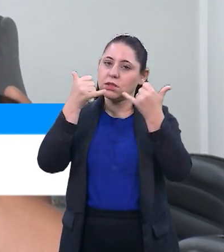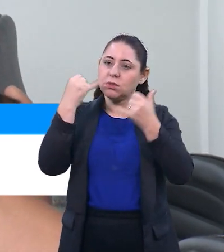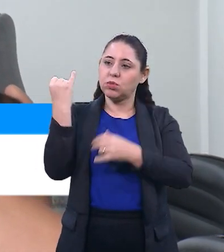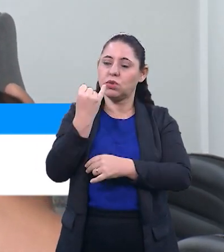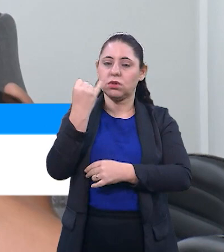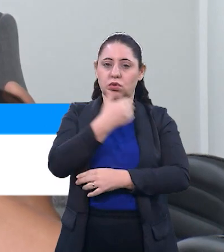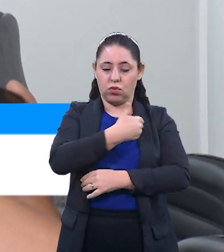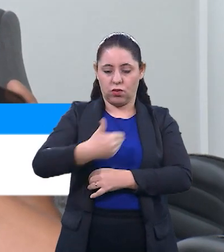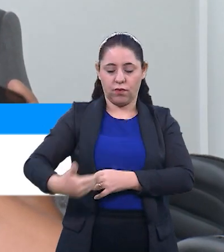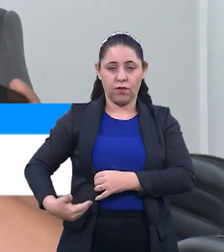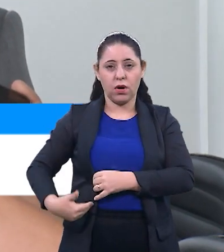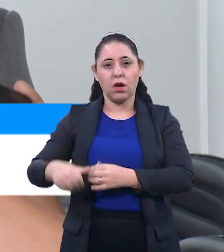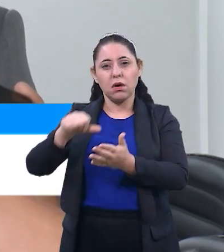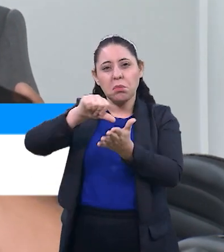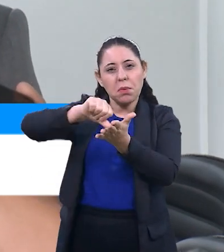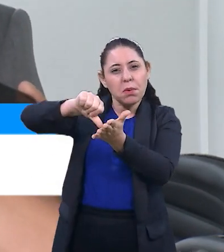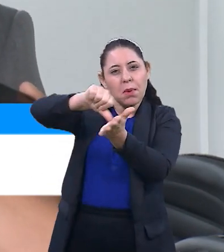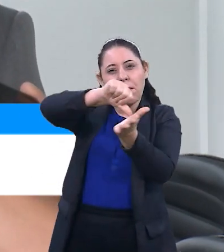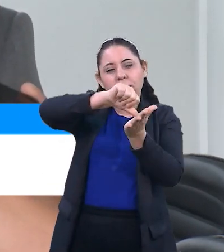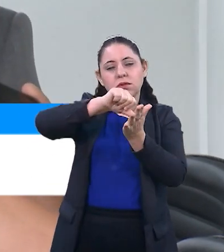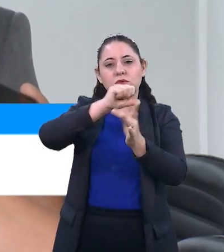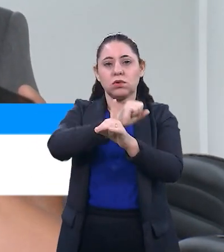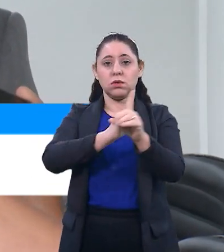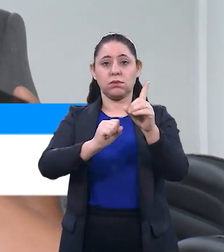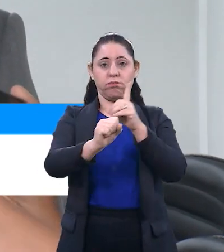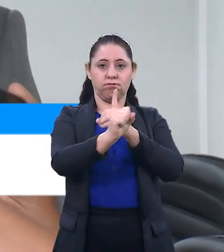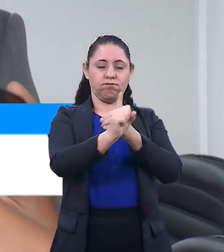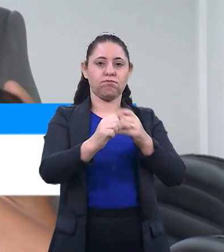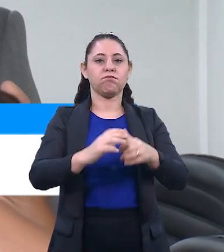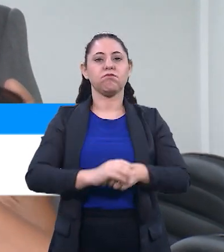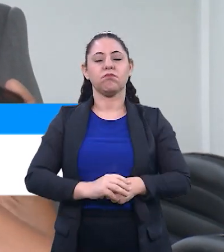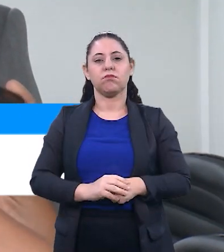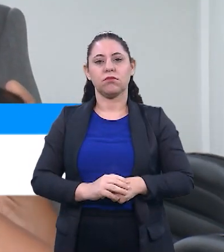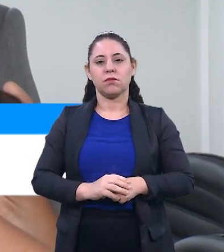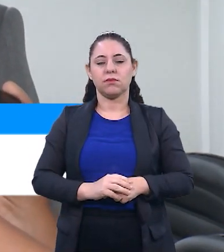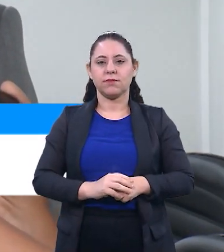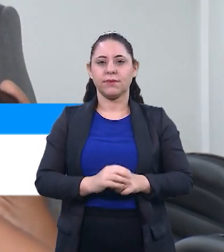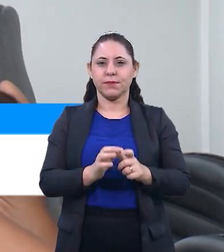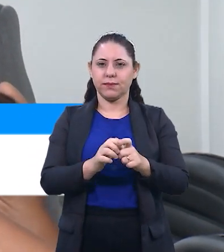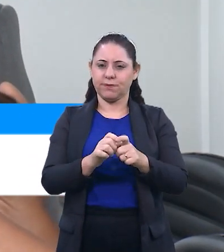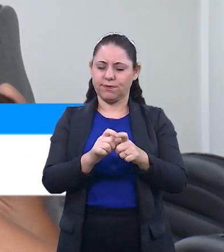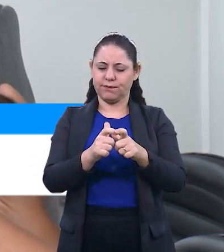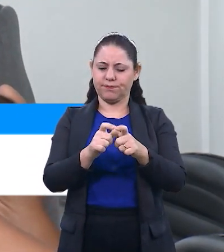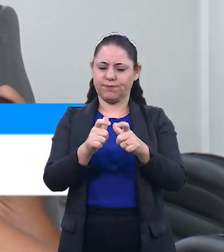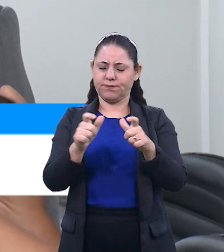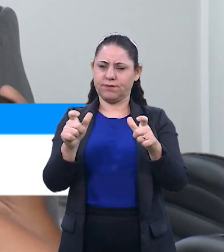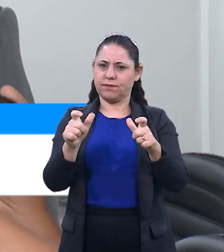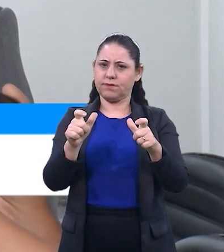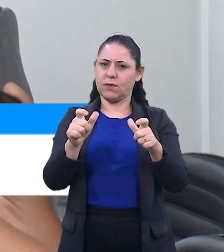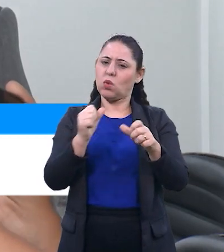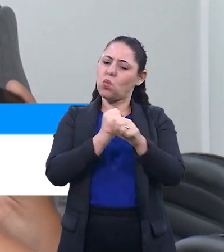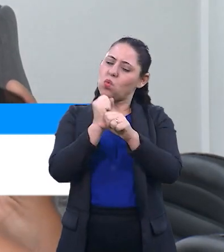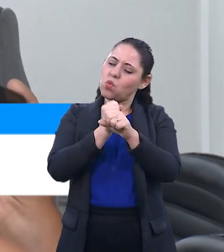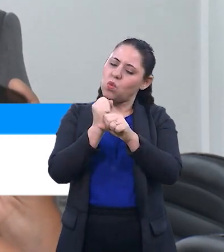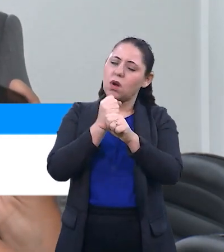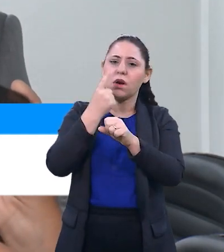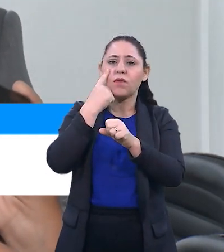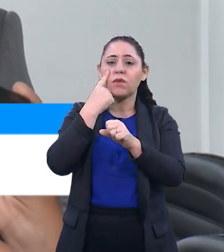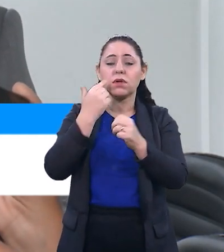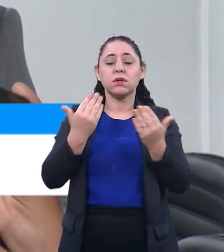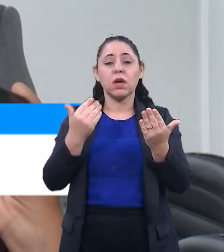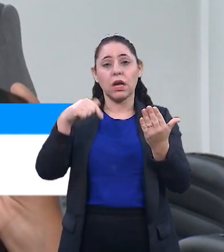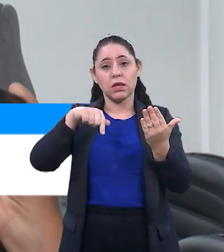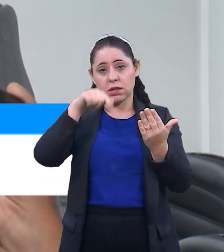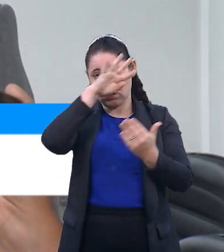governo do estado, não só para os segmentos, para os setores, mas para toda a sociedade. É um crescimento enorme a cada ano que a